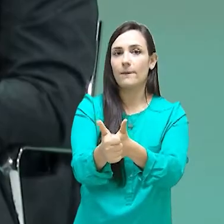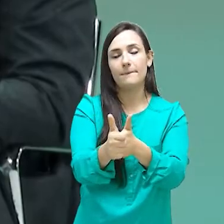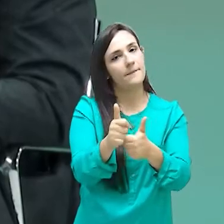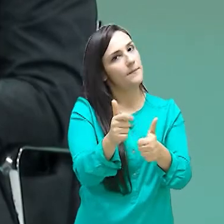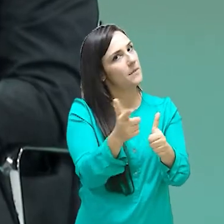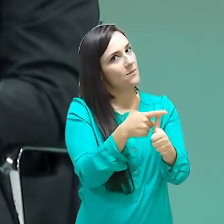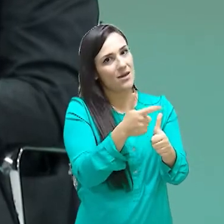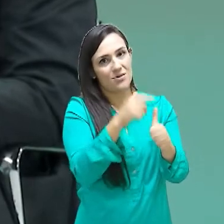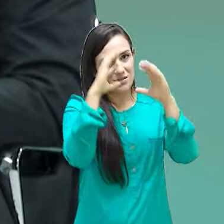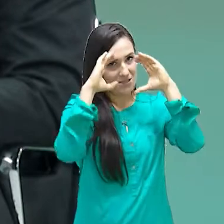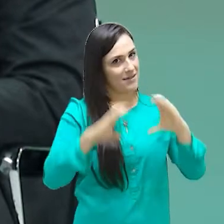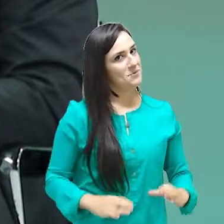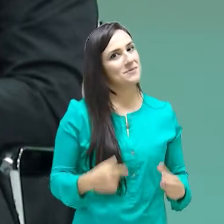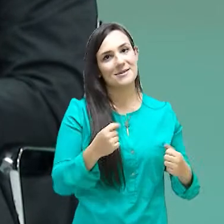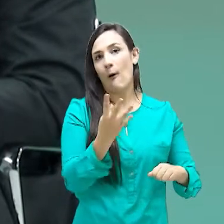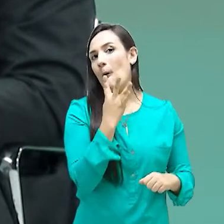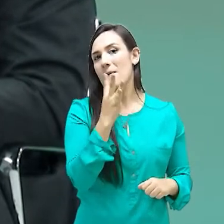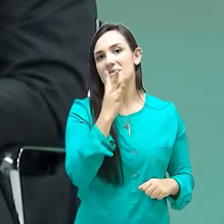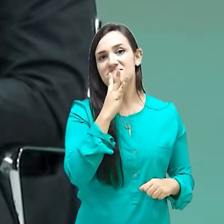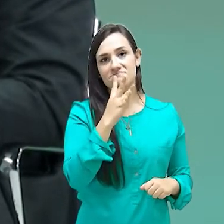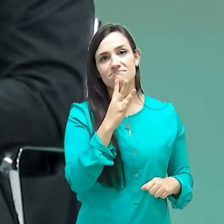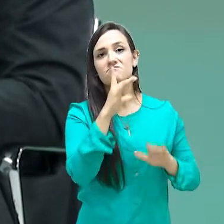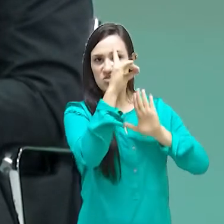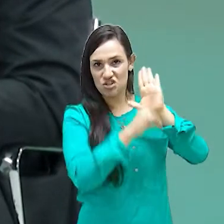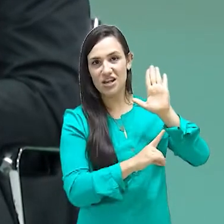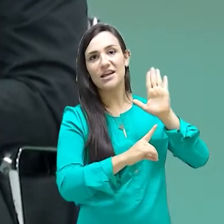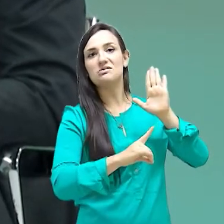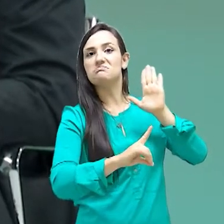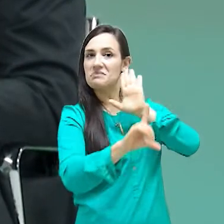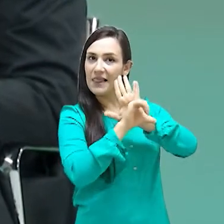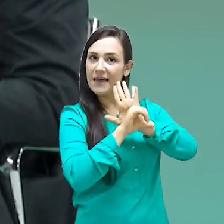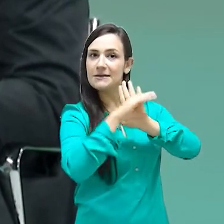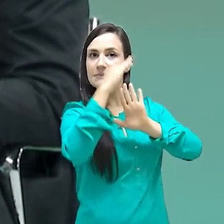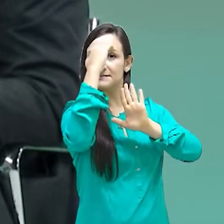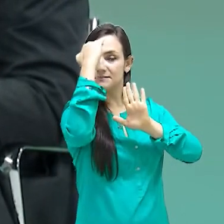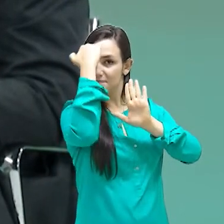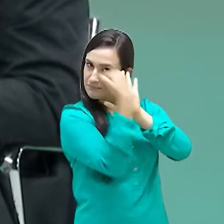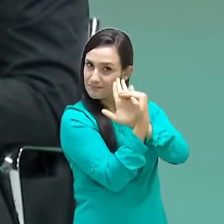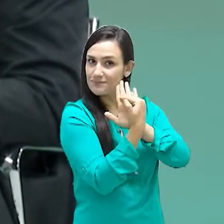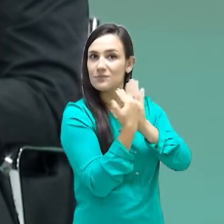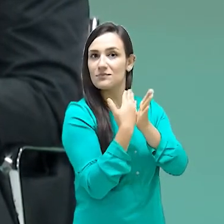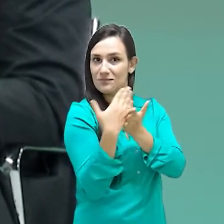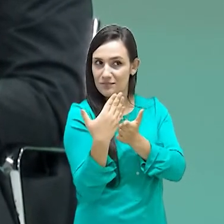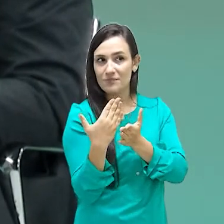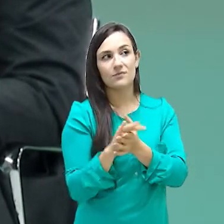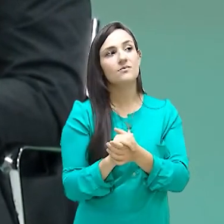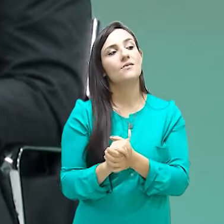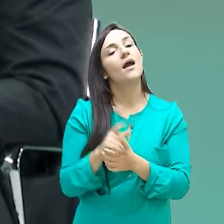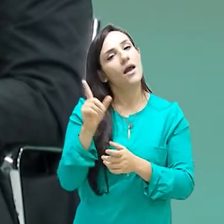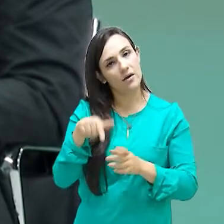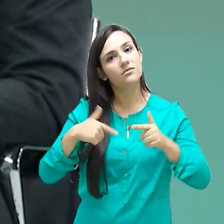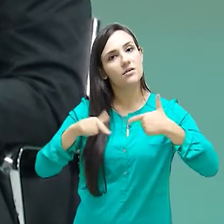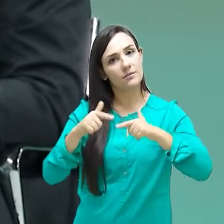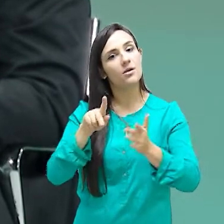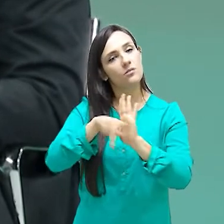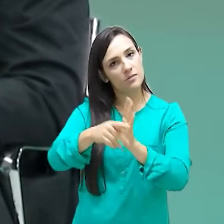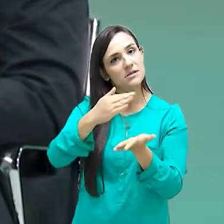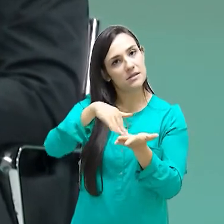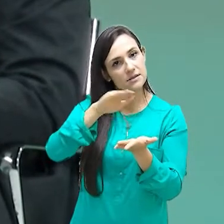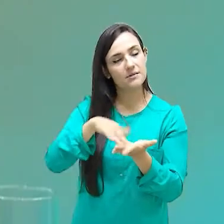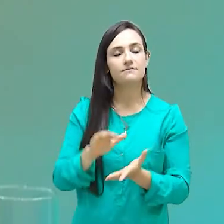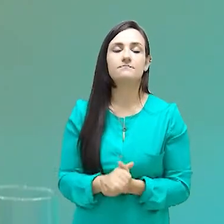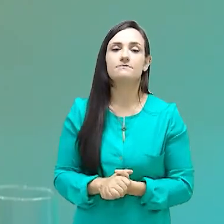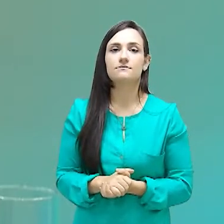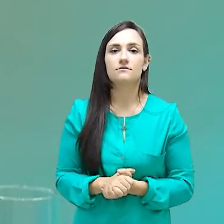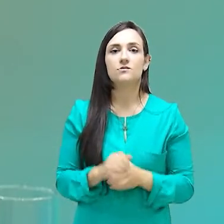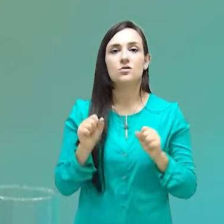funcionar, o primeiro passo é o cidadão conhecê-las, né? E esse trabalho da Assembleia da SAUJ busca fazer essa